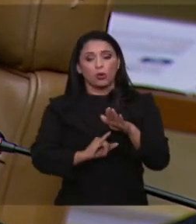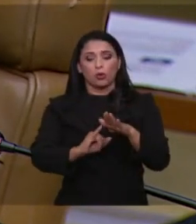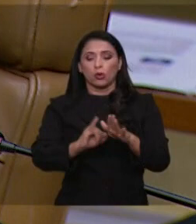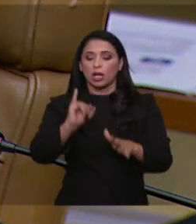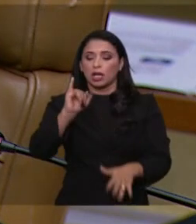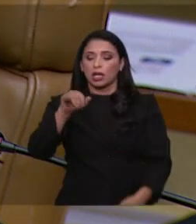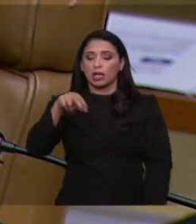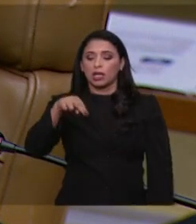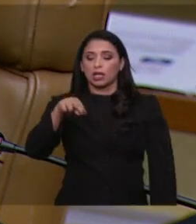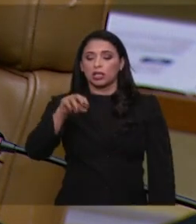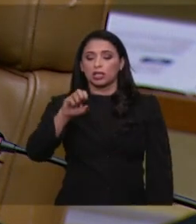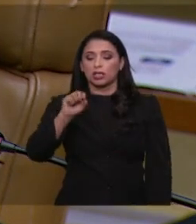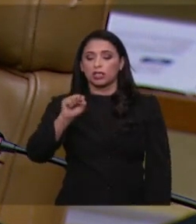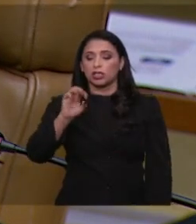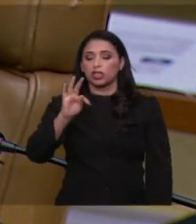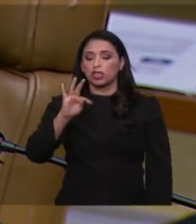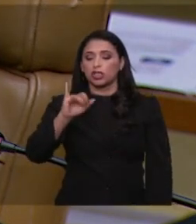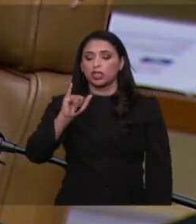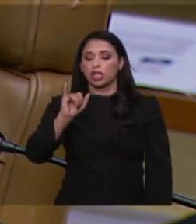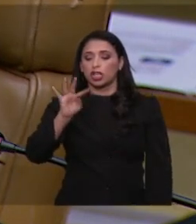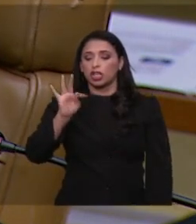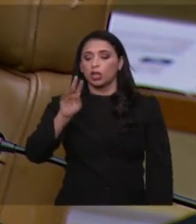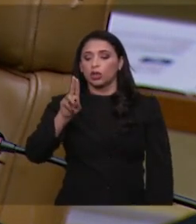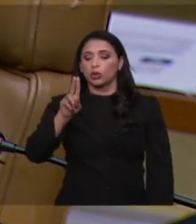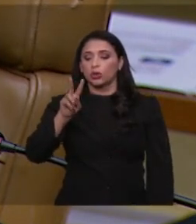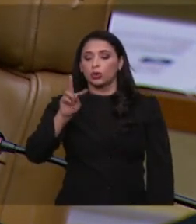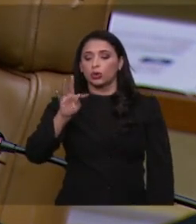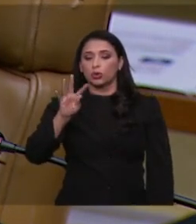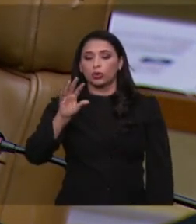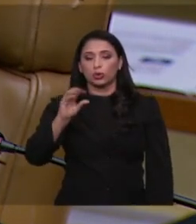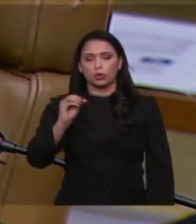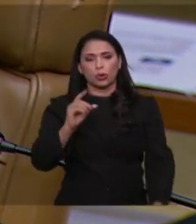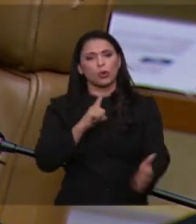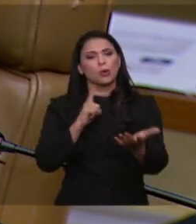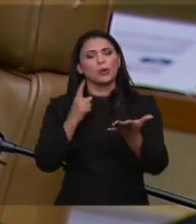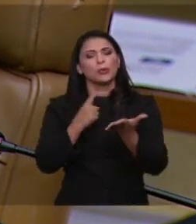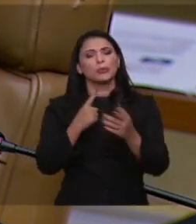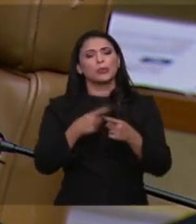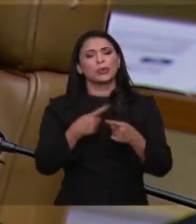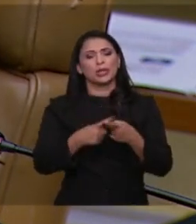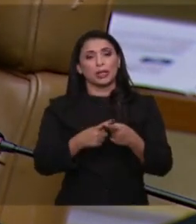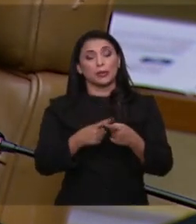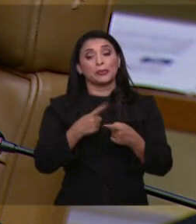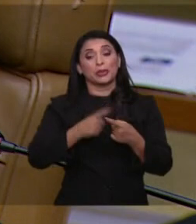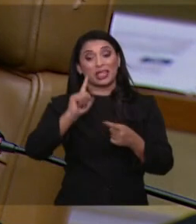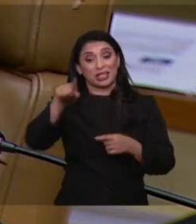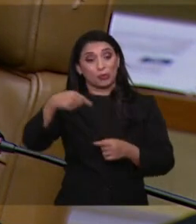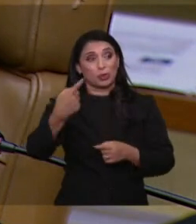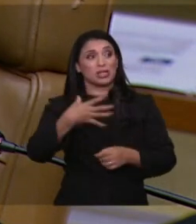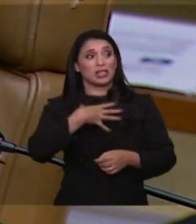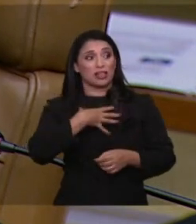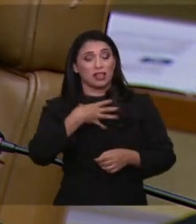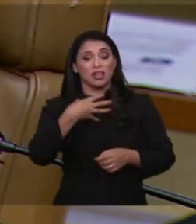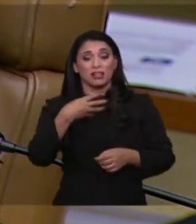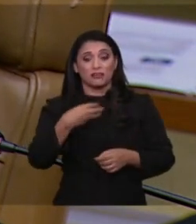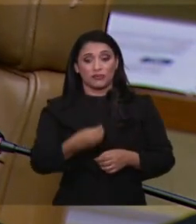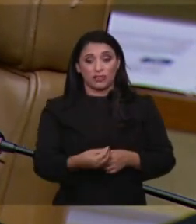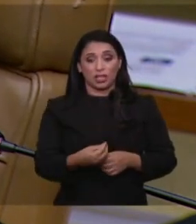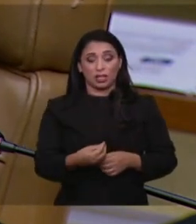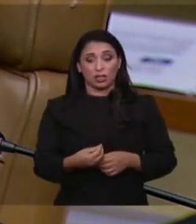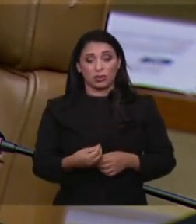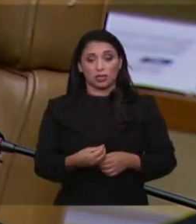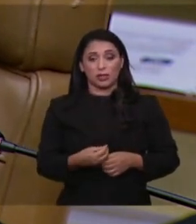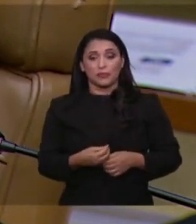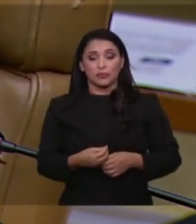Instituto porque o contrato, ele é pactuado num sentido, mas depois sobrevém filhos, sobrevém uma série de